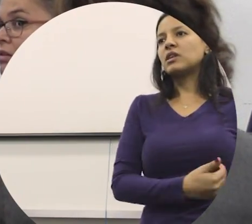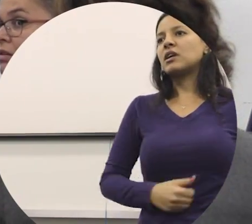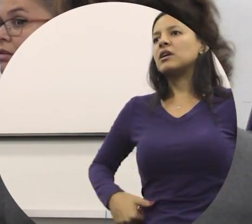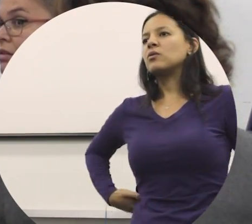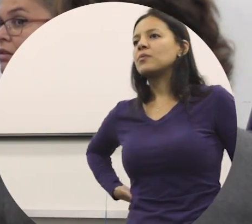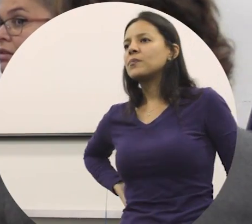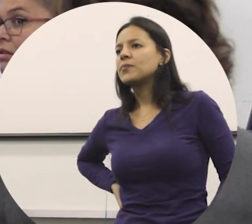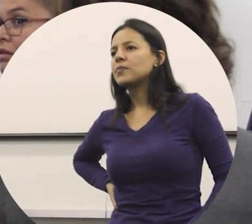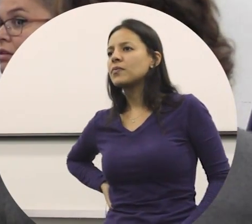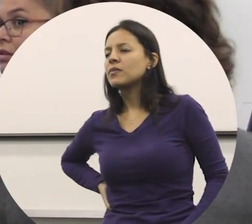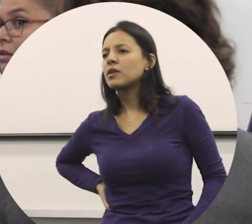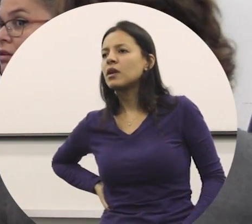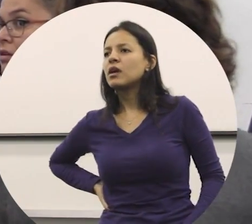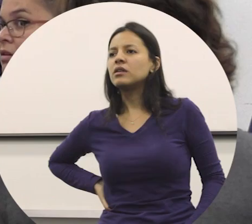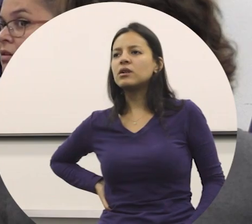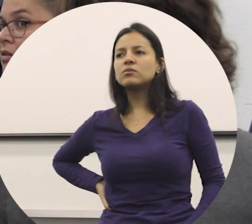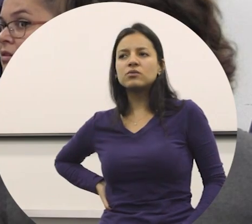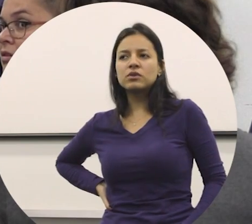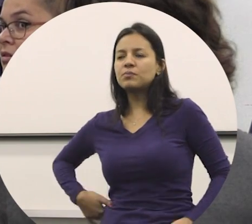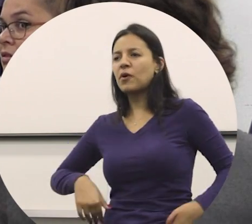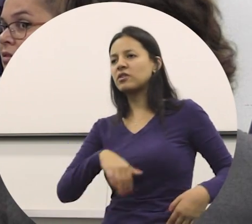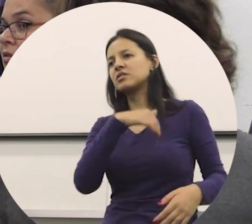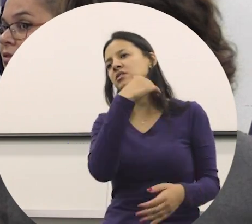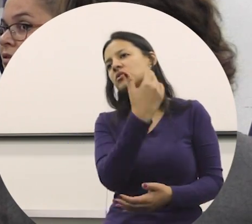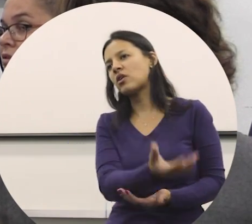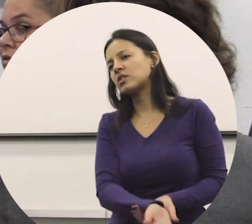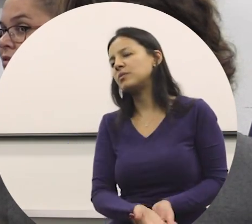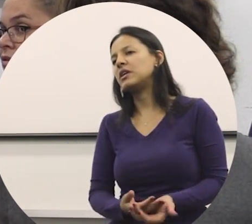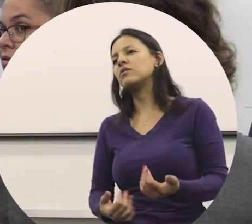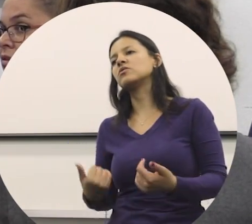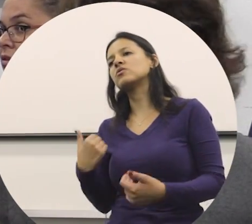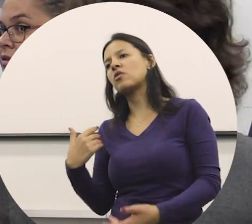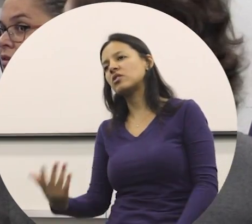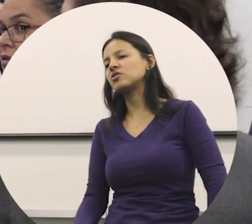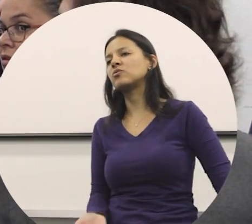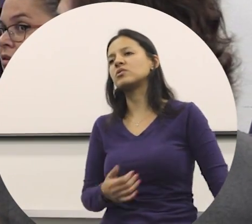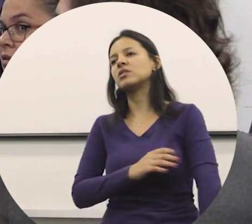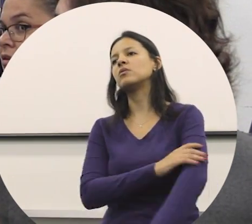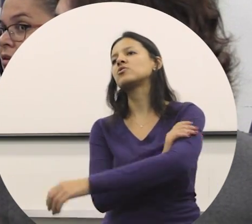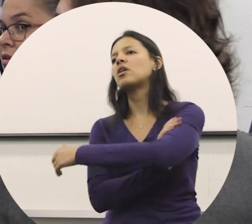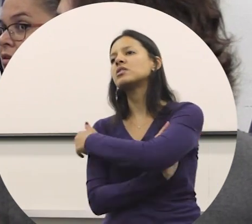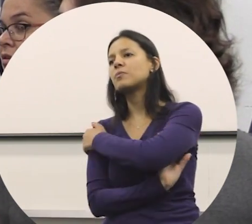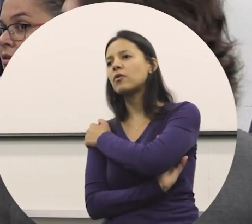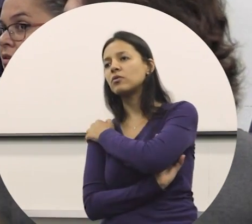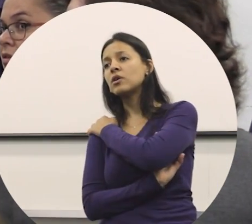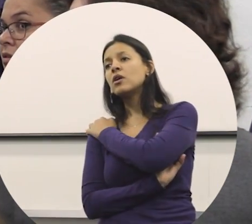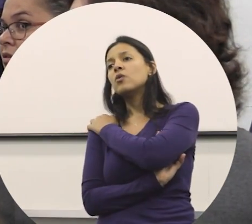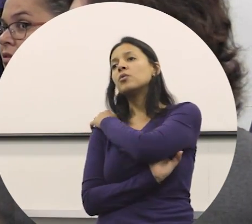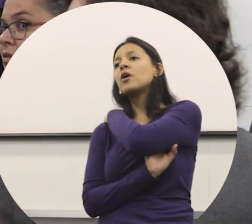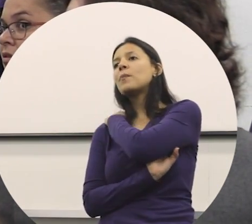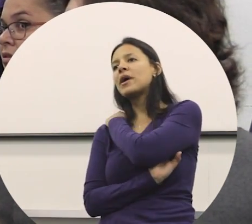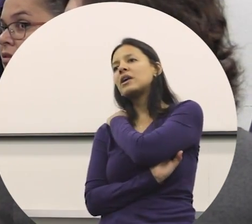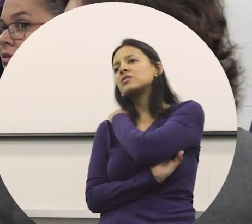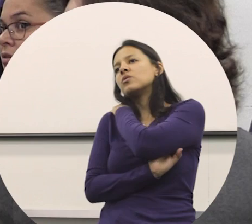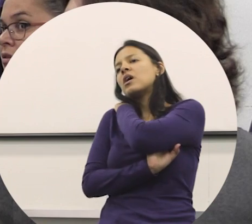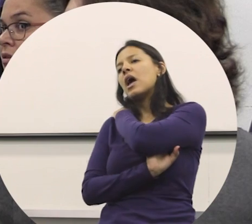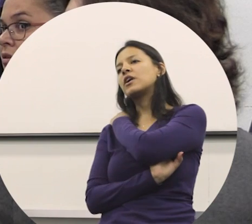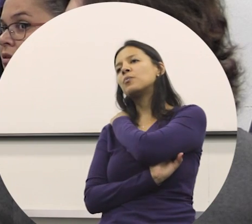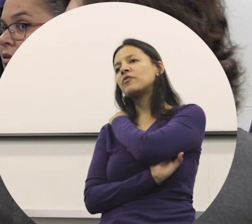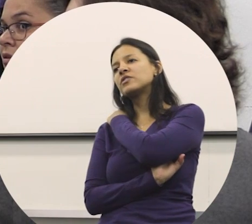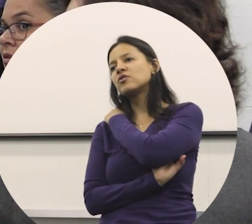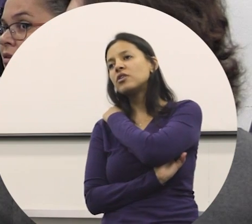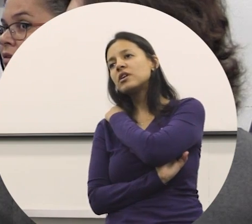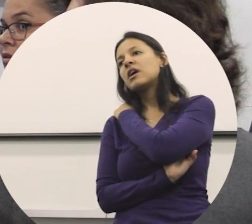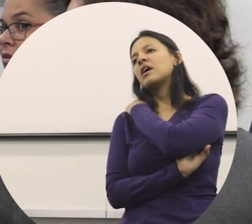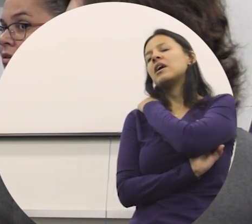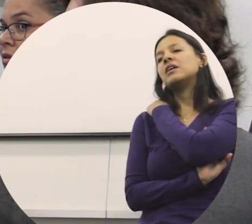dar conta daquilo. Então, não importa se são escolas bilíngues ou escolas de inclusão, escolas polo, o que eu penso é